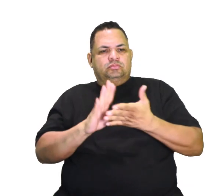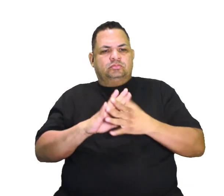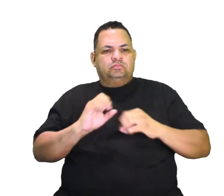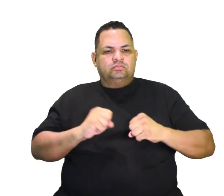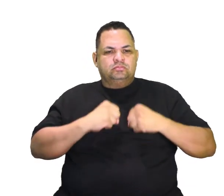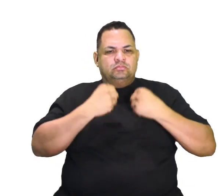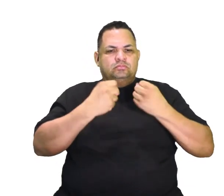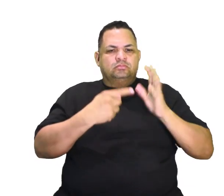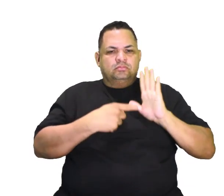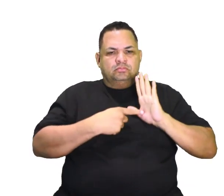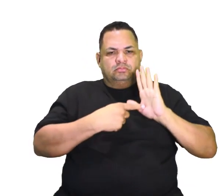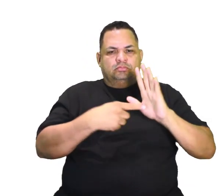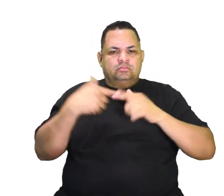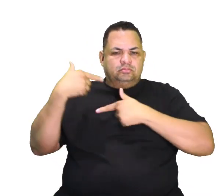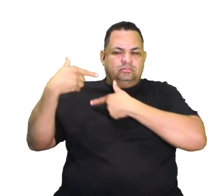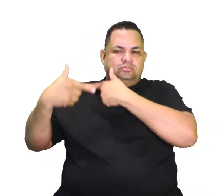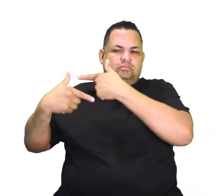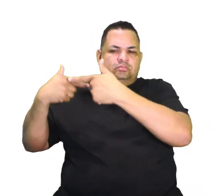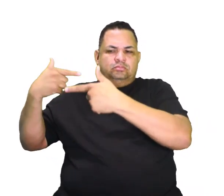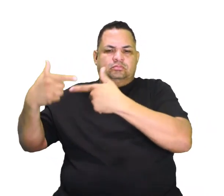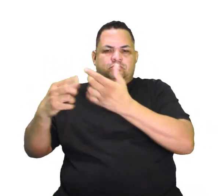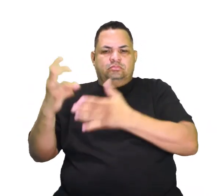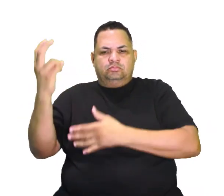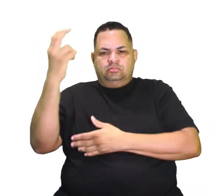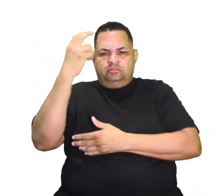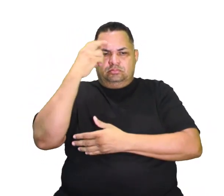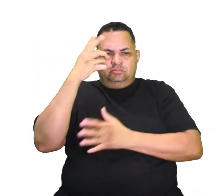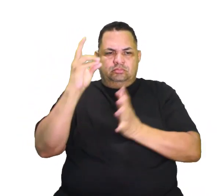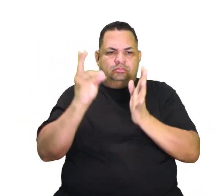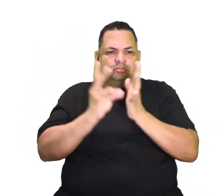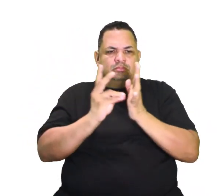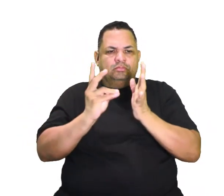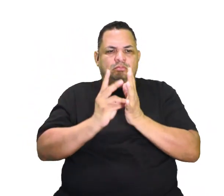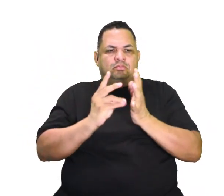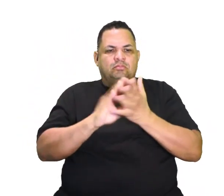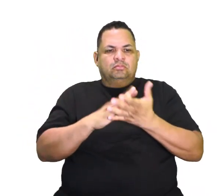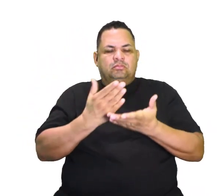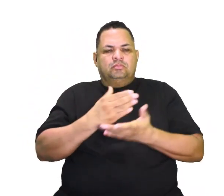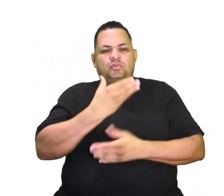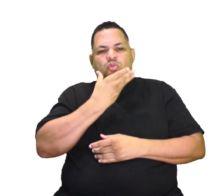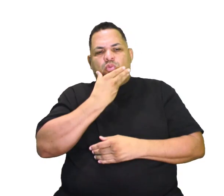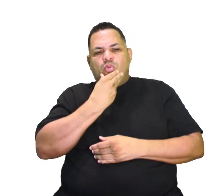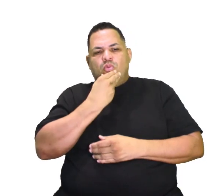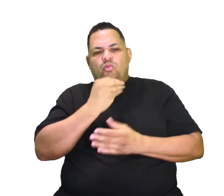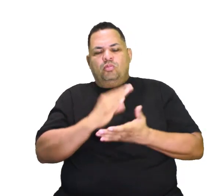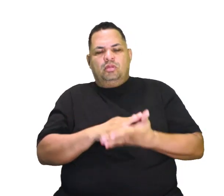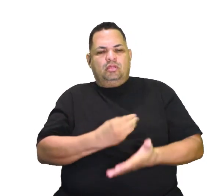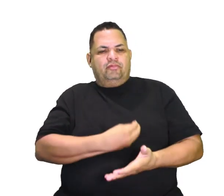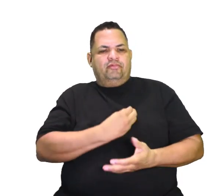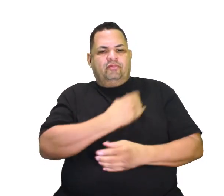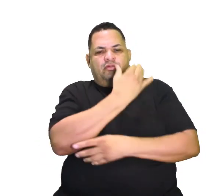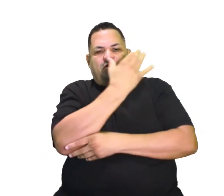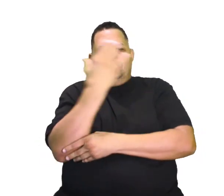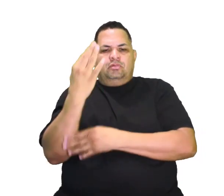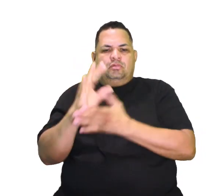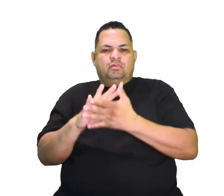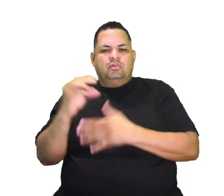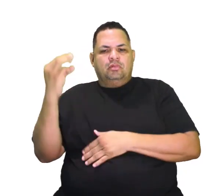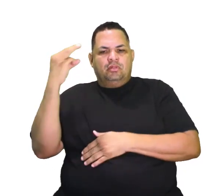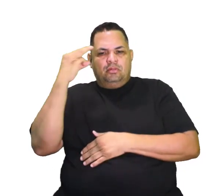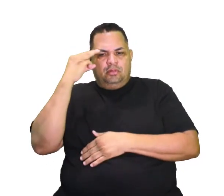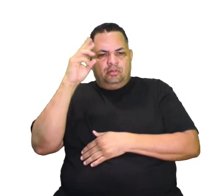os esforços de apresentar as heranças culturais indígenas e caboclas, também as memórias e as